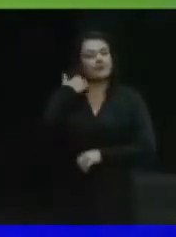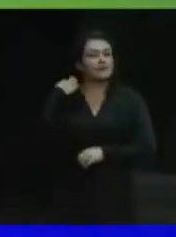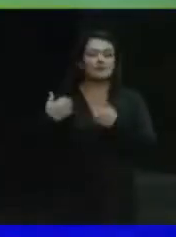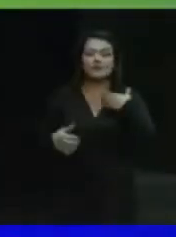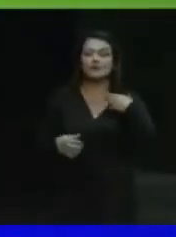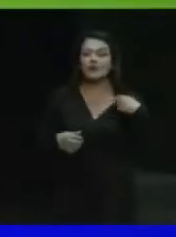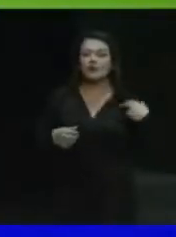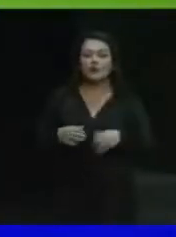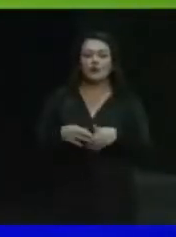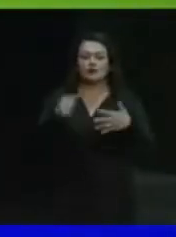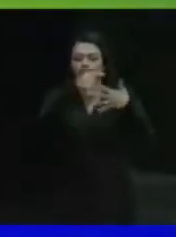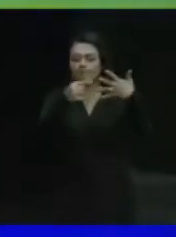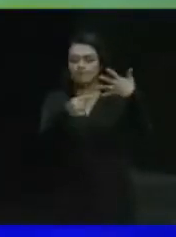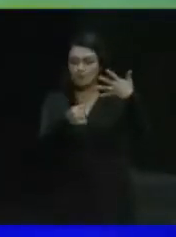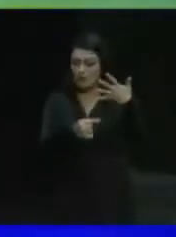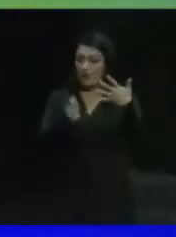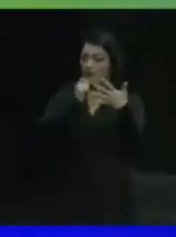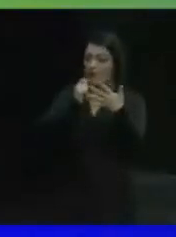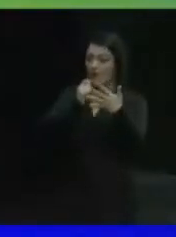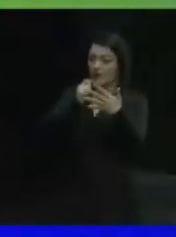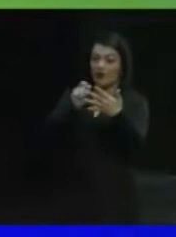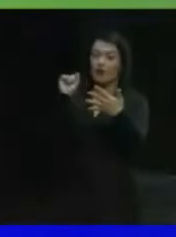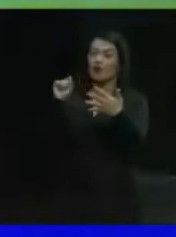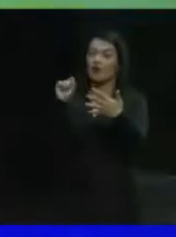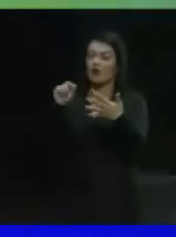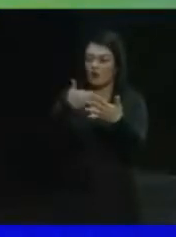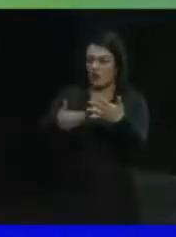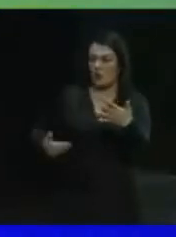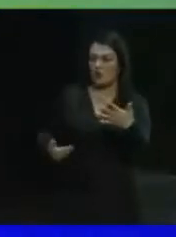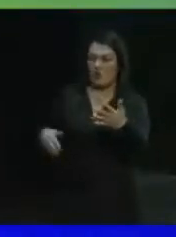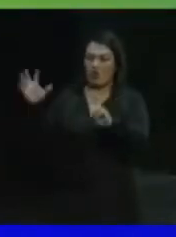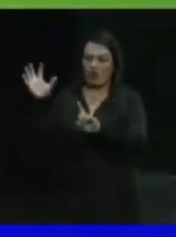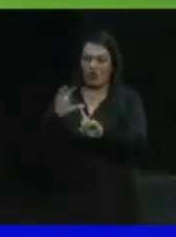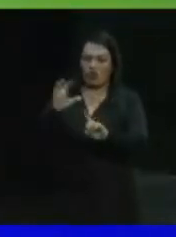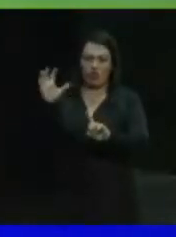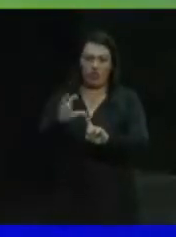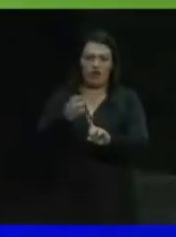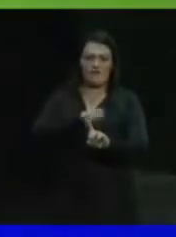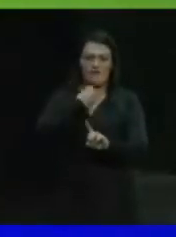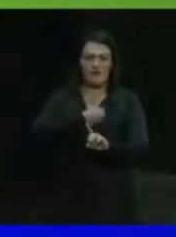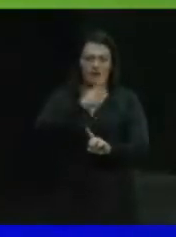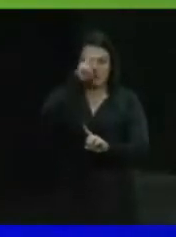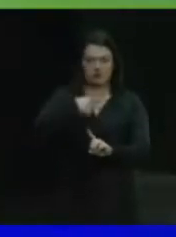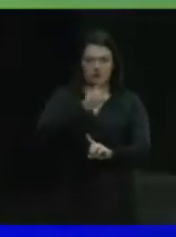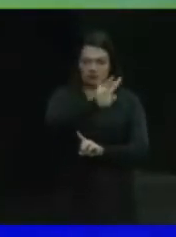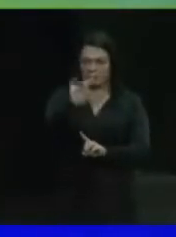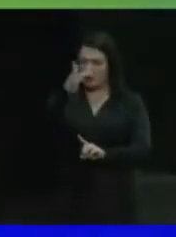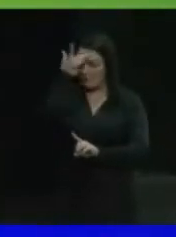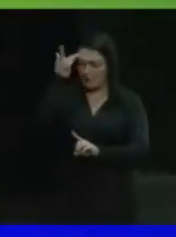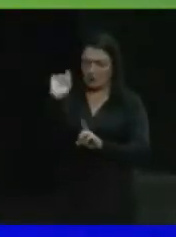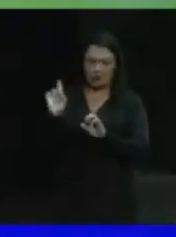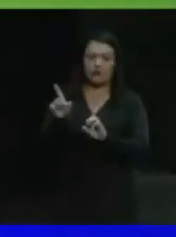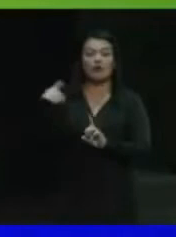Tudo isso sem que o governo tenha que interferir em todos os aspectos das vidas das pessoas.